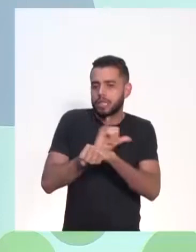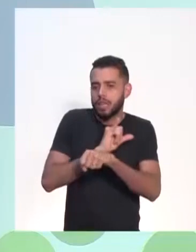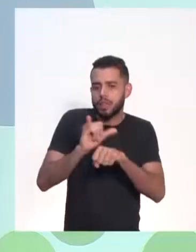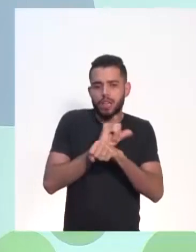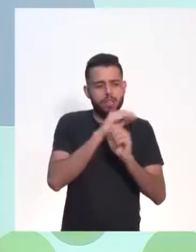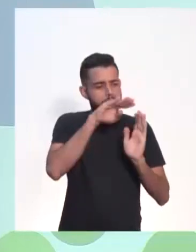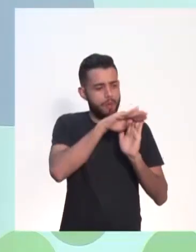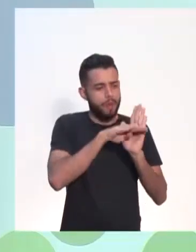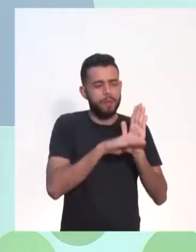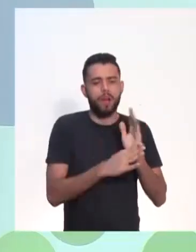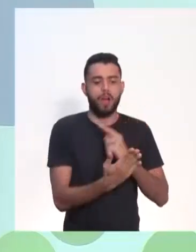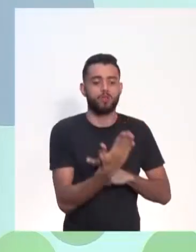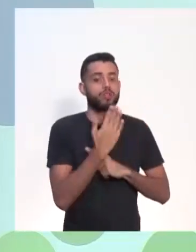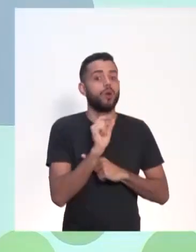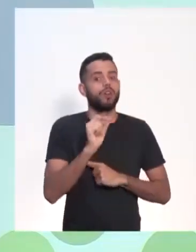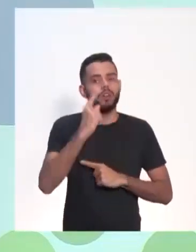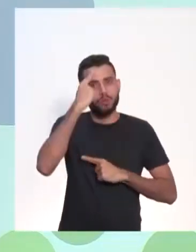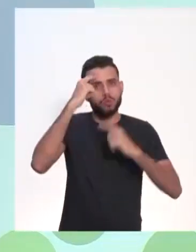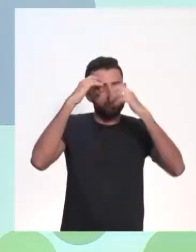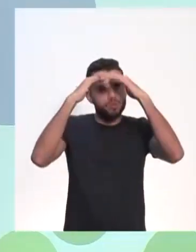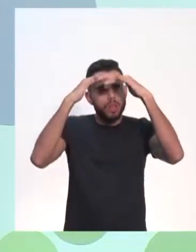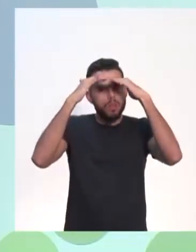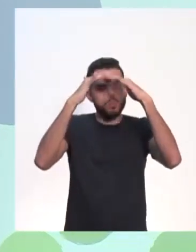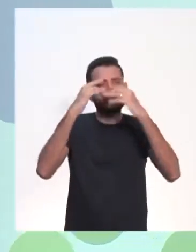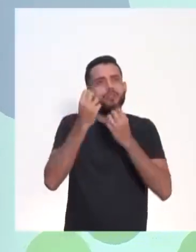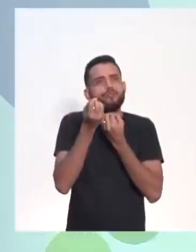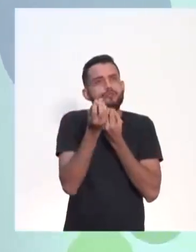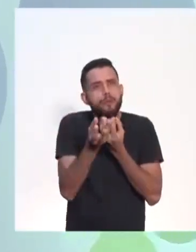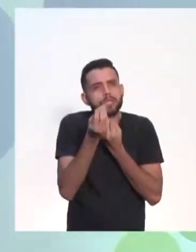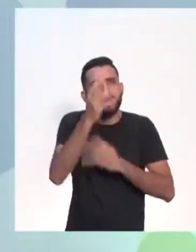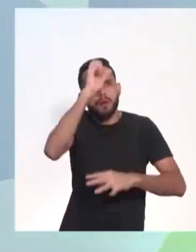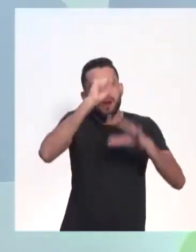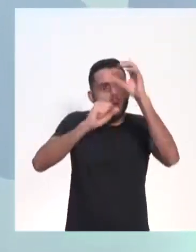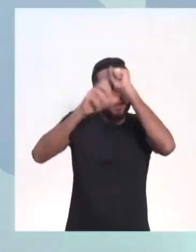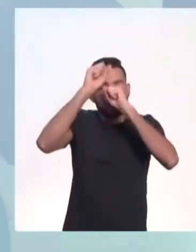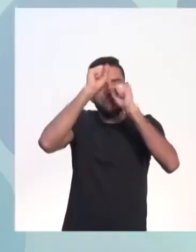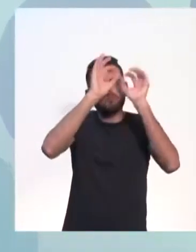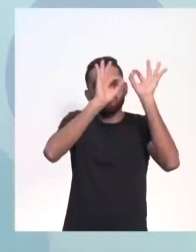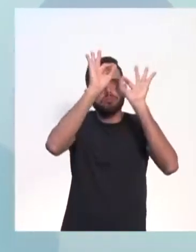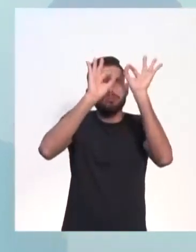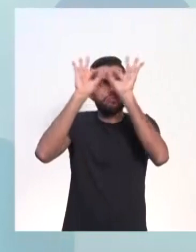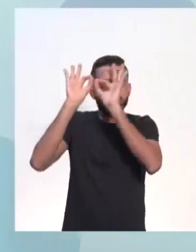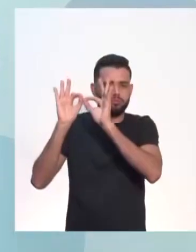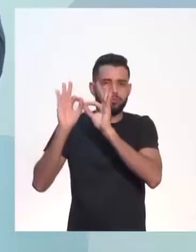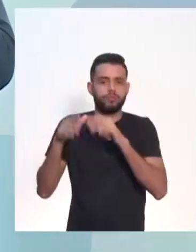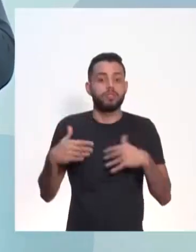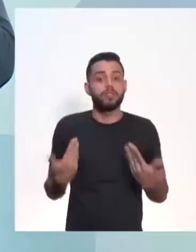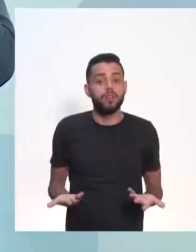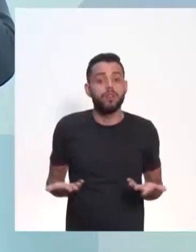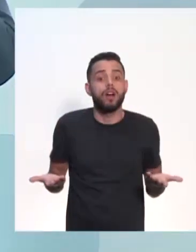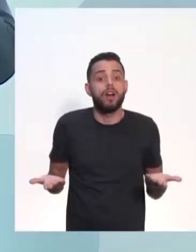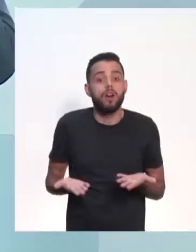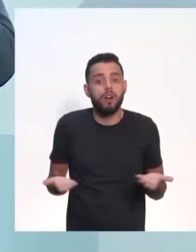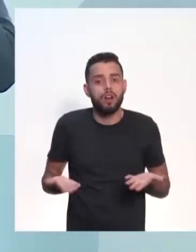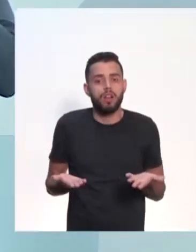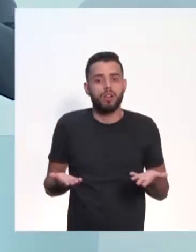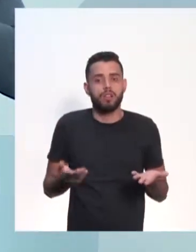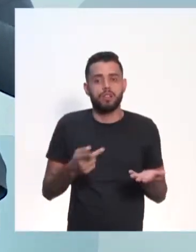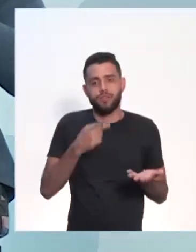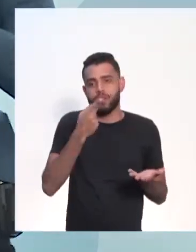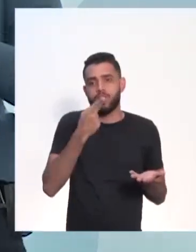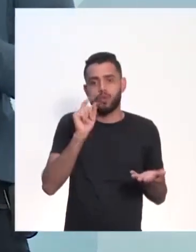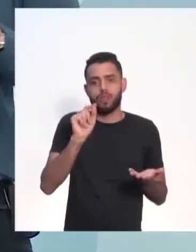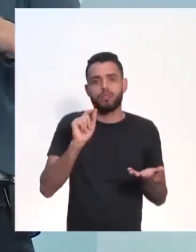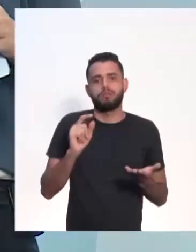a conectar as informações que a gente está colocando em prática. Então, nesse caso, a gente está falando de um sistema que a gente